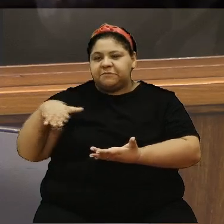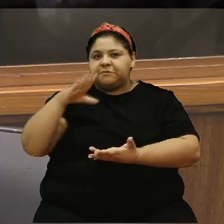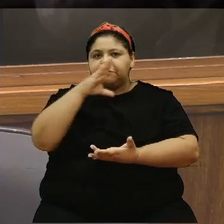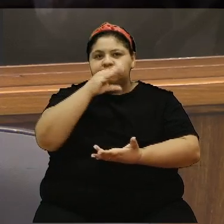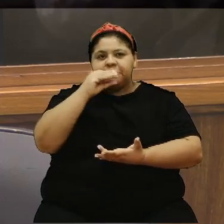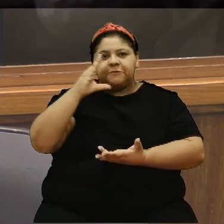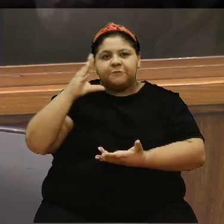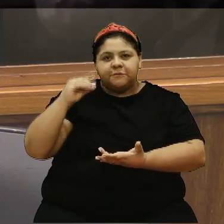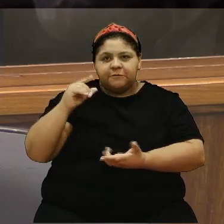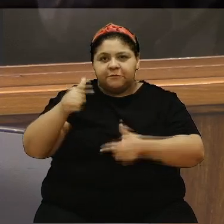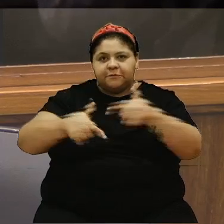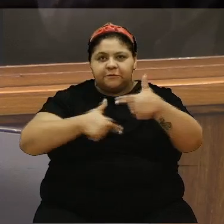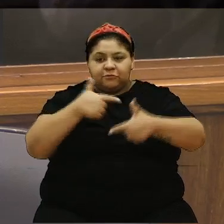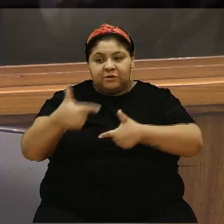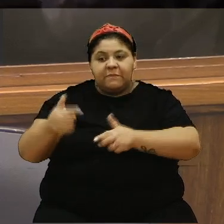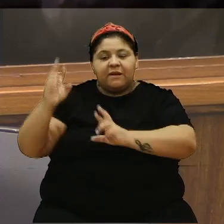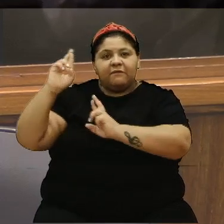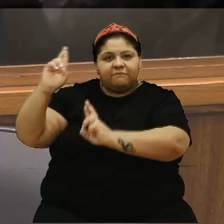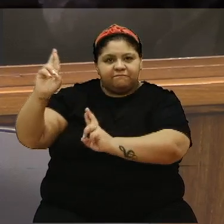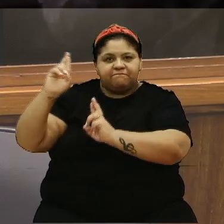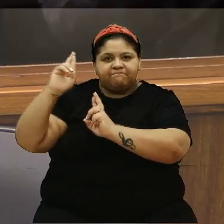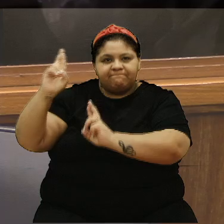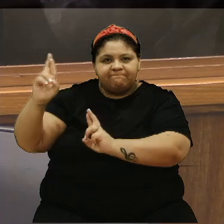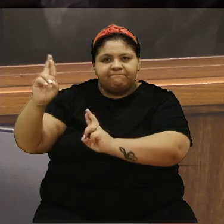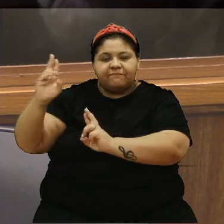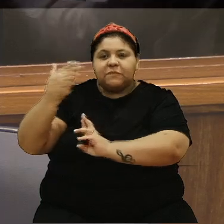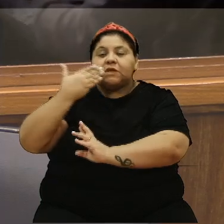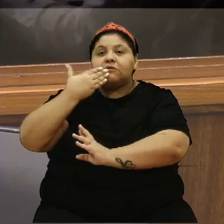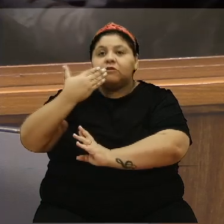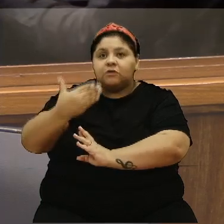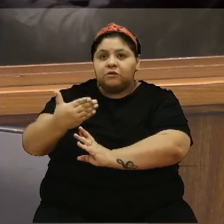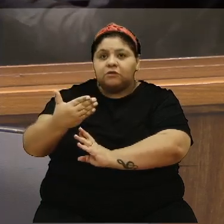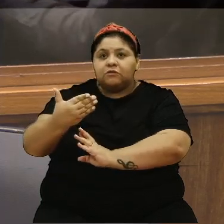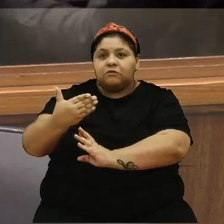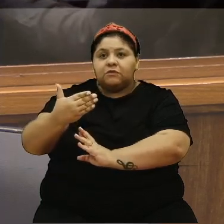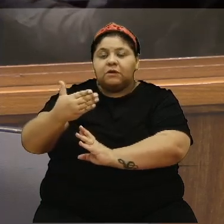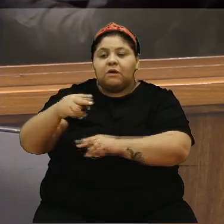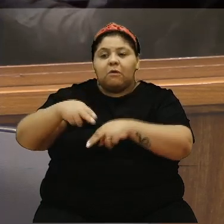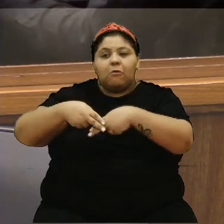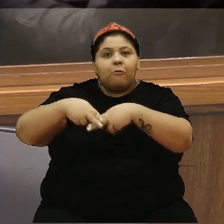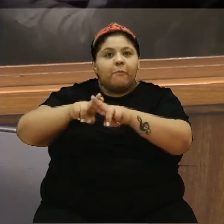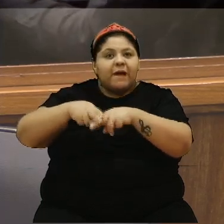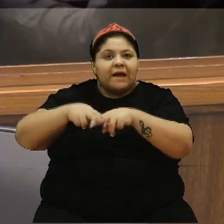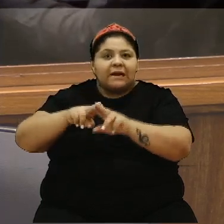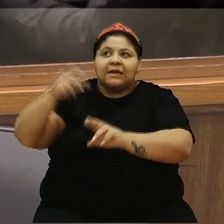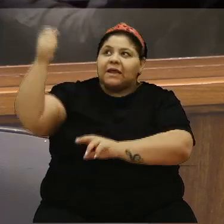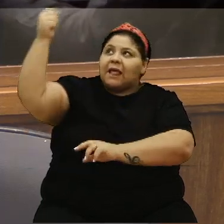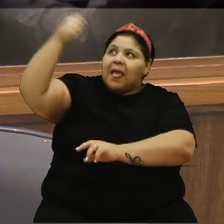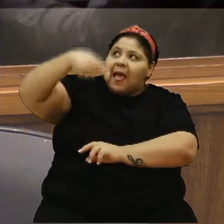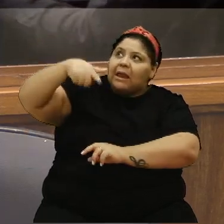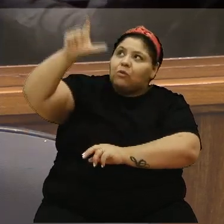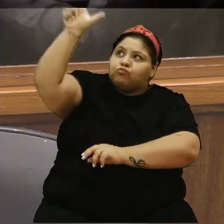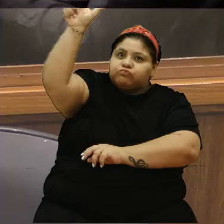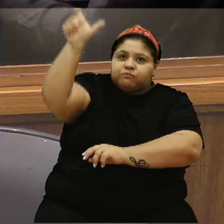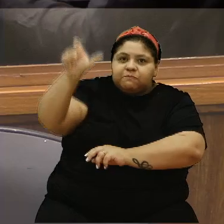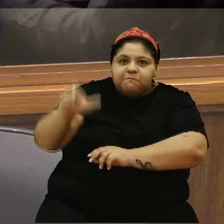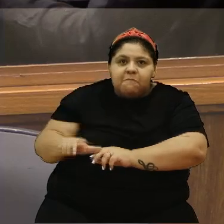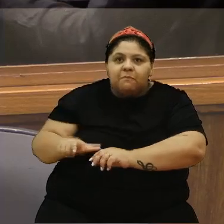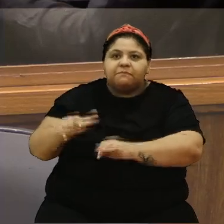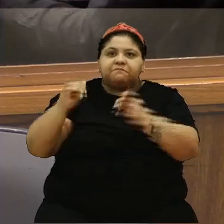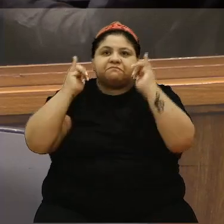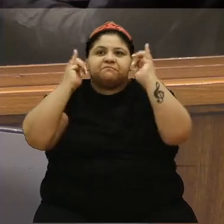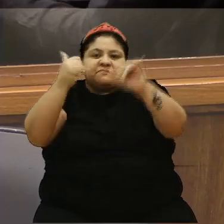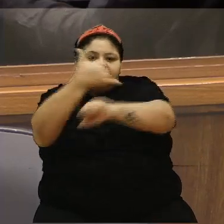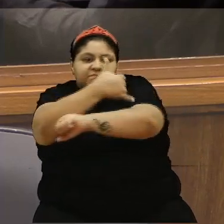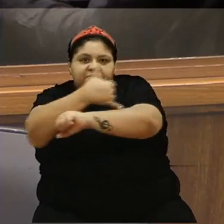adolescentes ali do Serviço Esperança. E a reivindicação é um parquinho, é a luz no poste, é o ônibus que